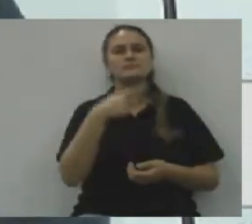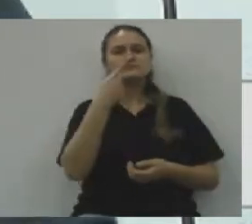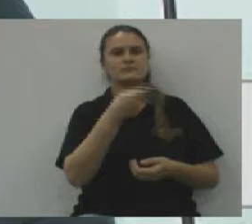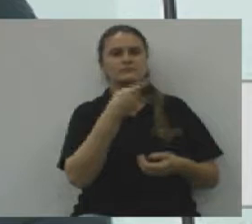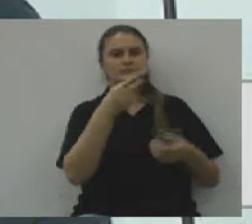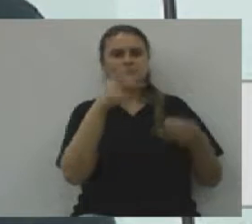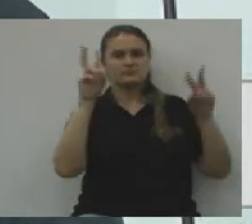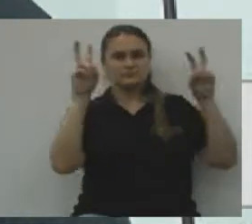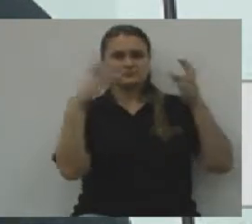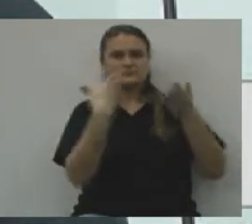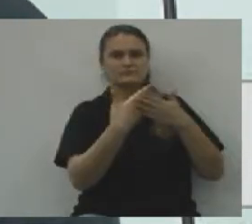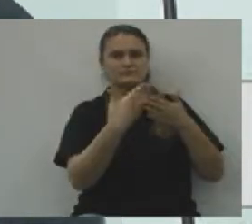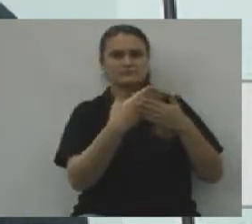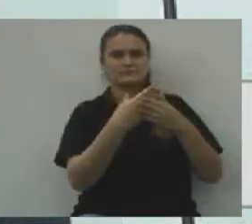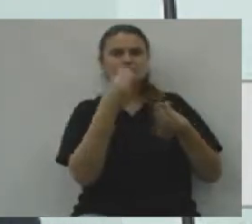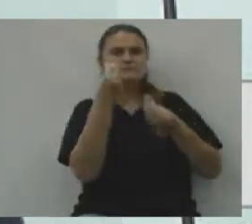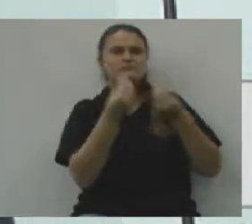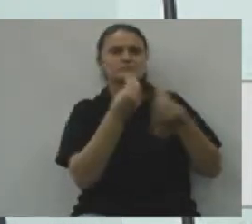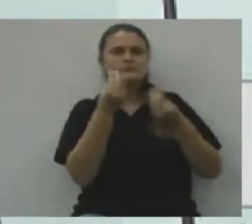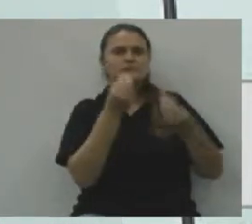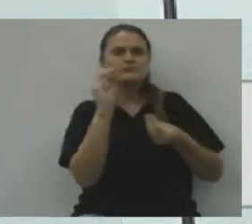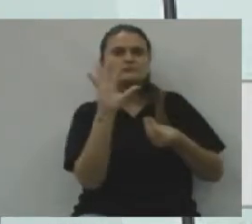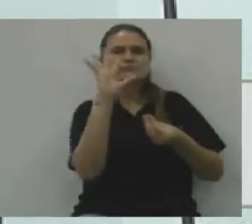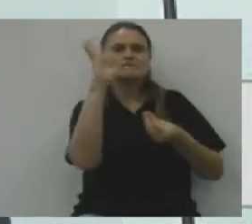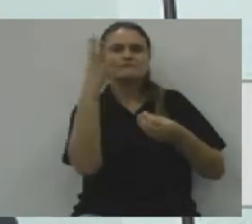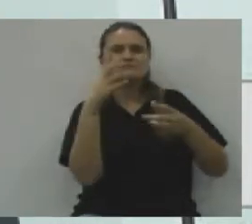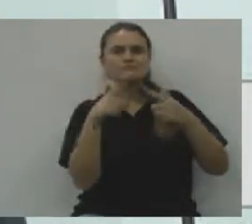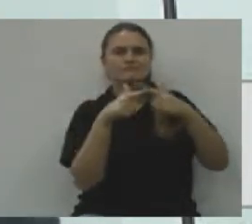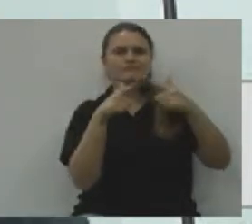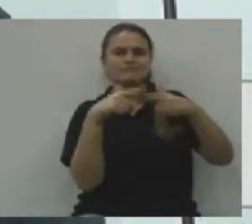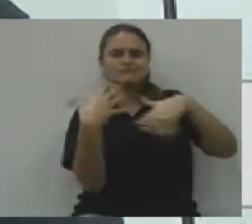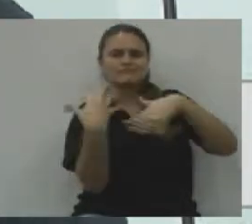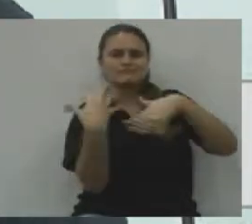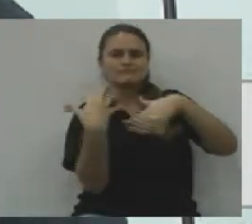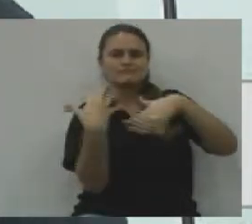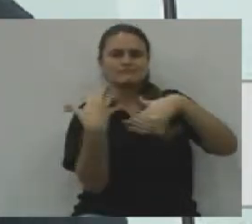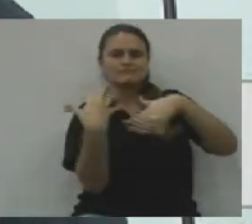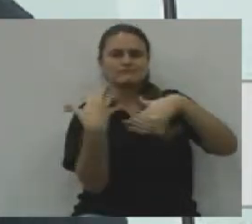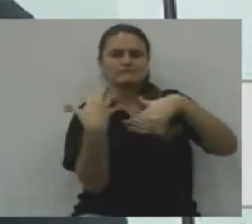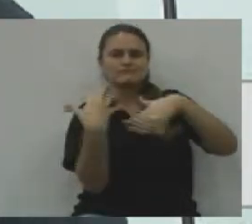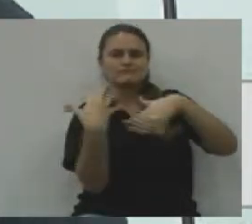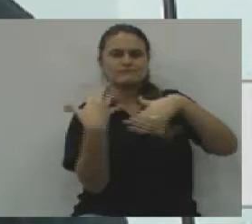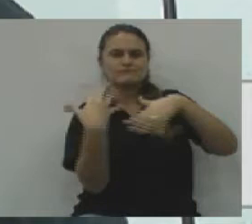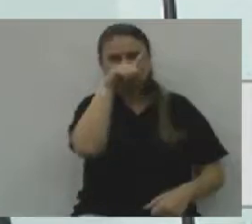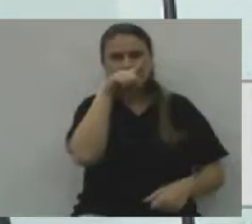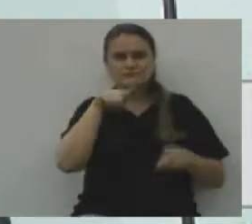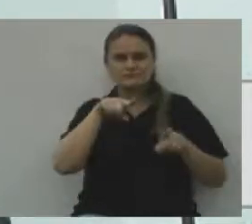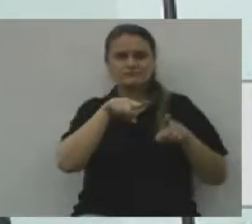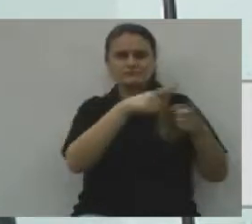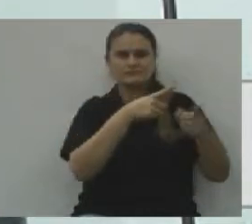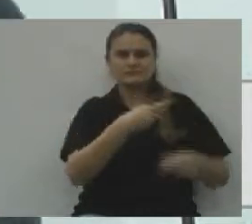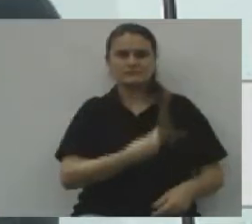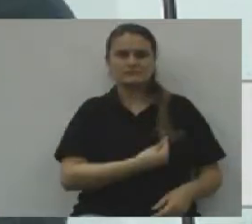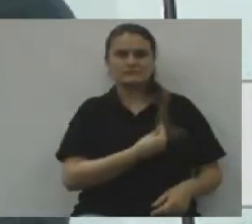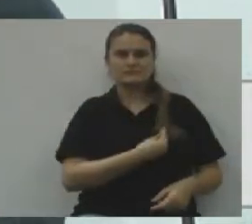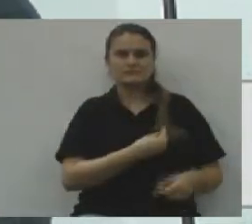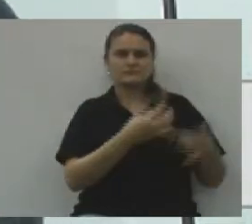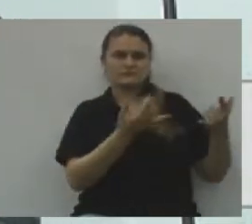dispôs a analisar as raízes da violência nos crimes graves praticados